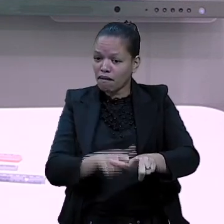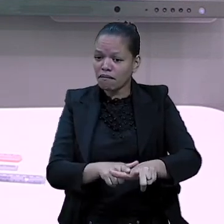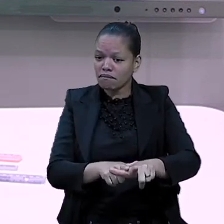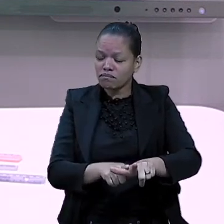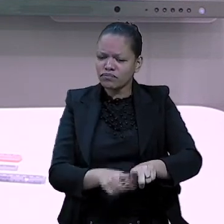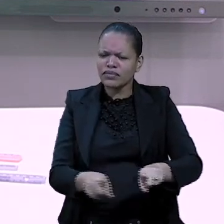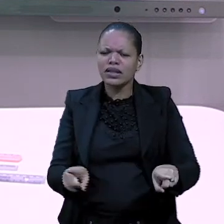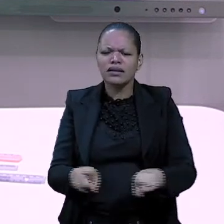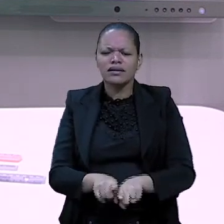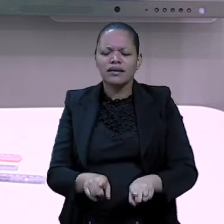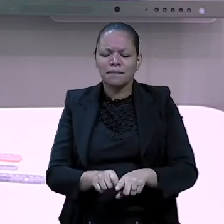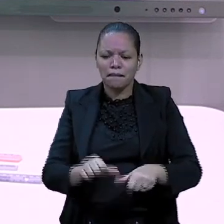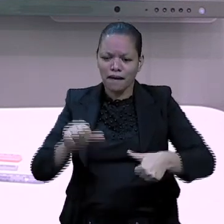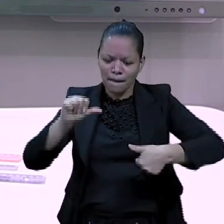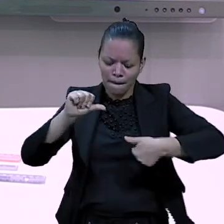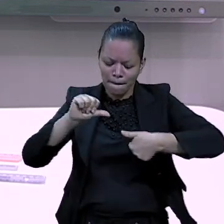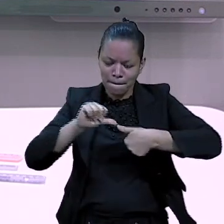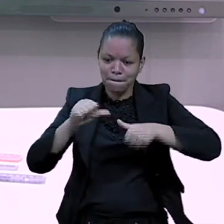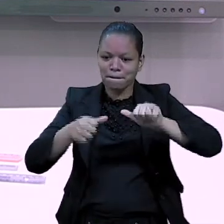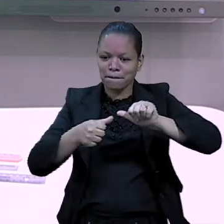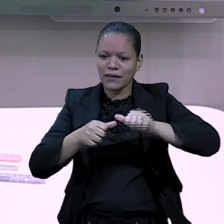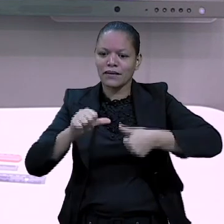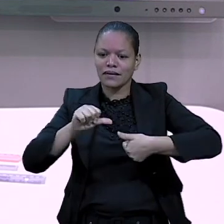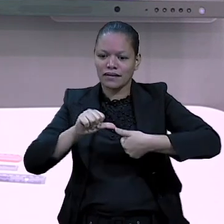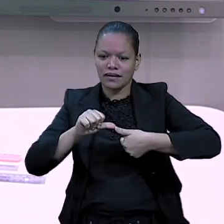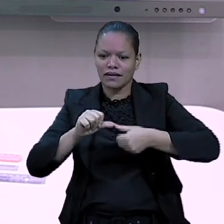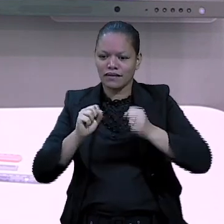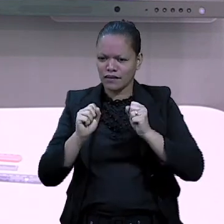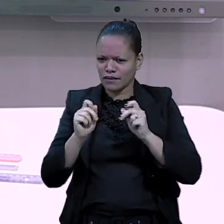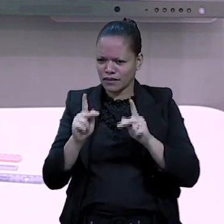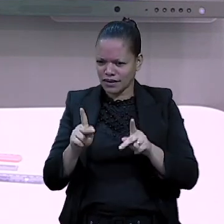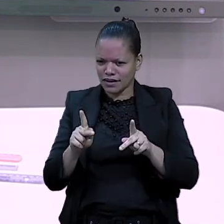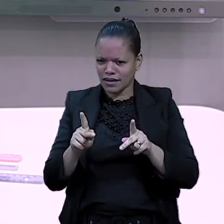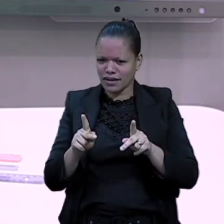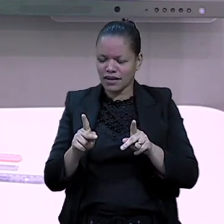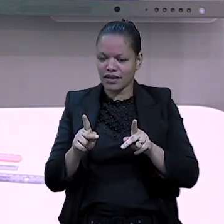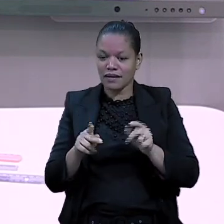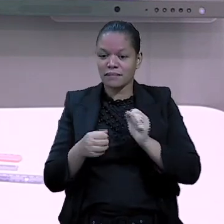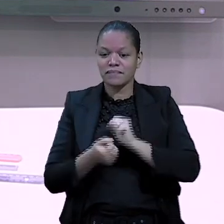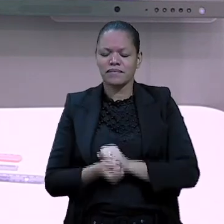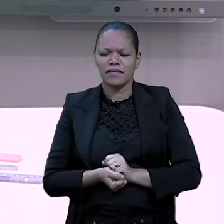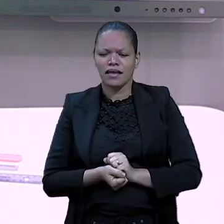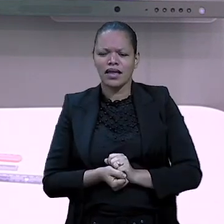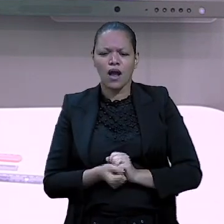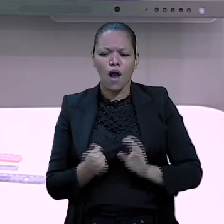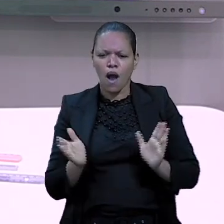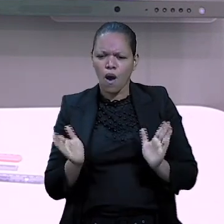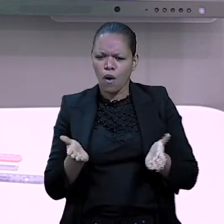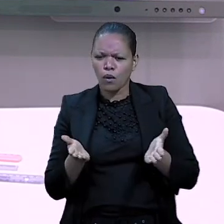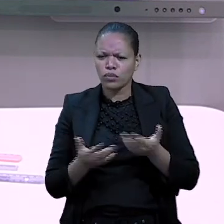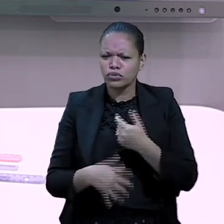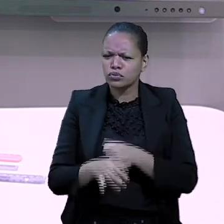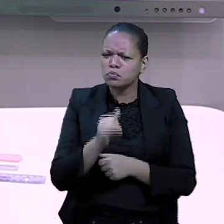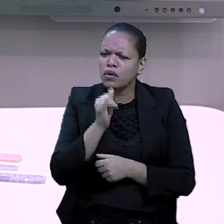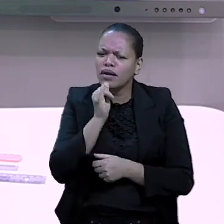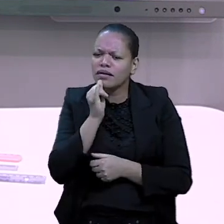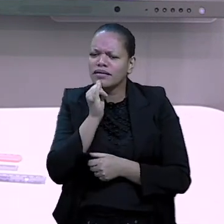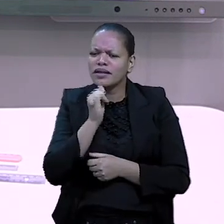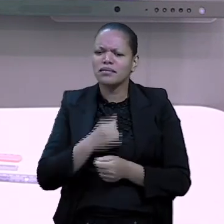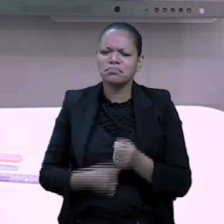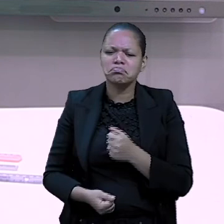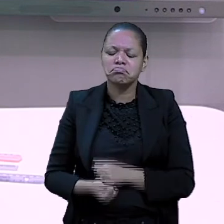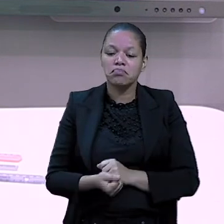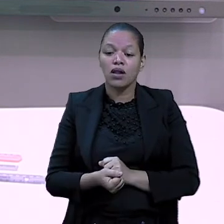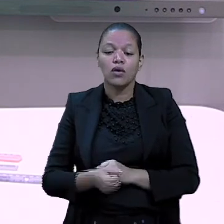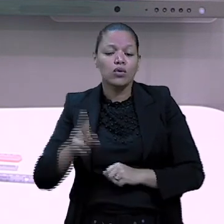nova, mas eu quero aquela grandona, mamãe, de 50 polegadas. A gente ainda usa esse termo, porque antigamente era a